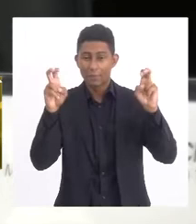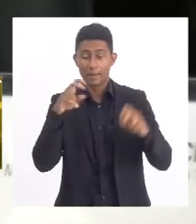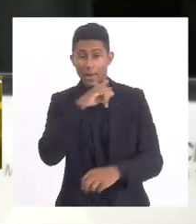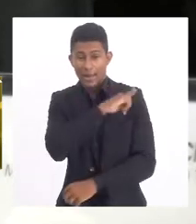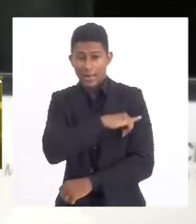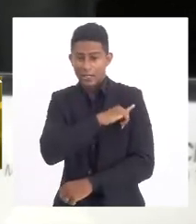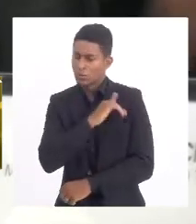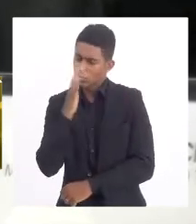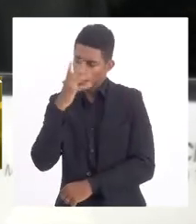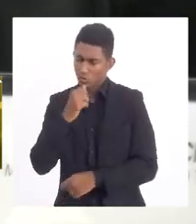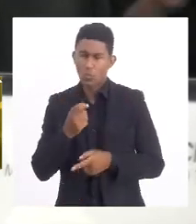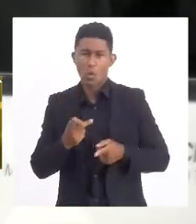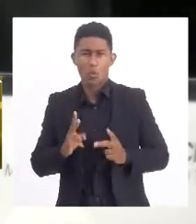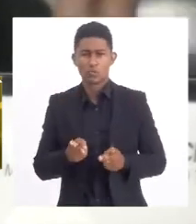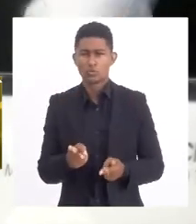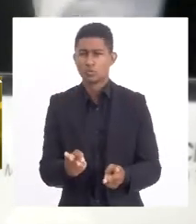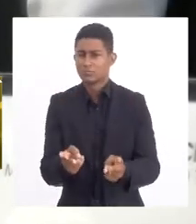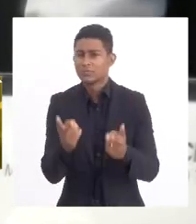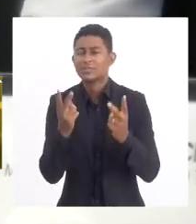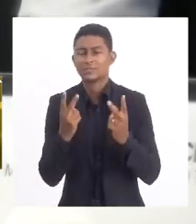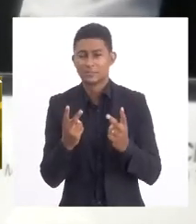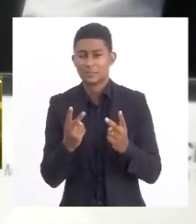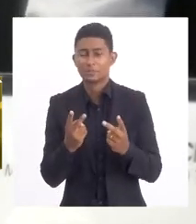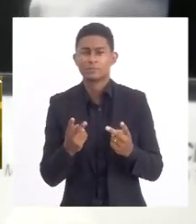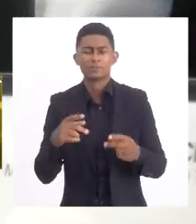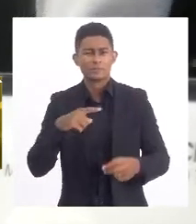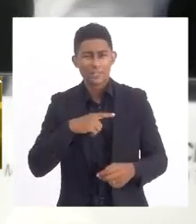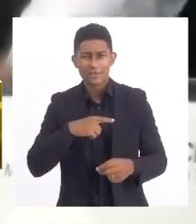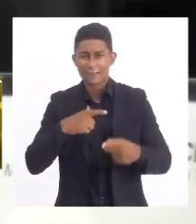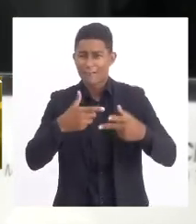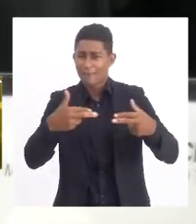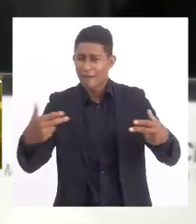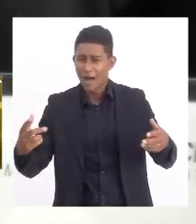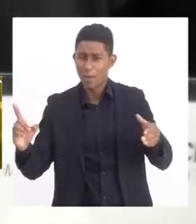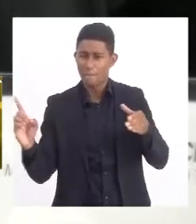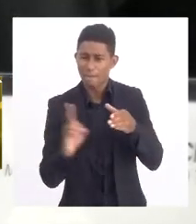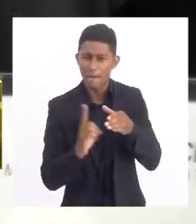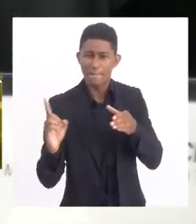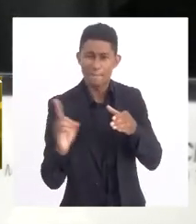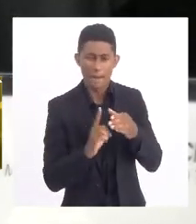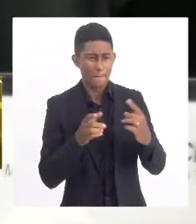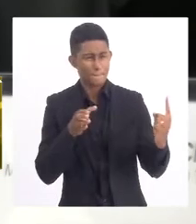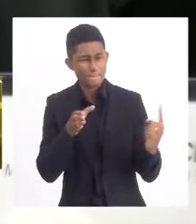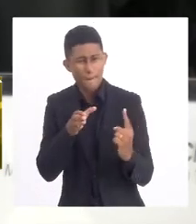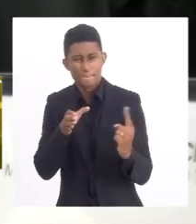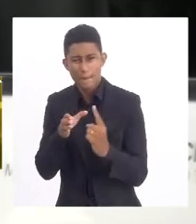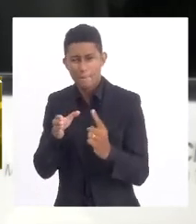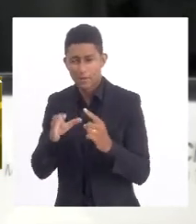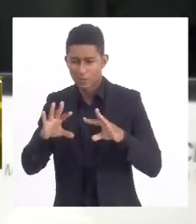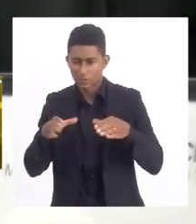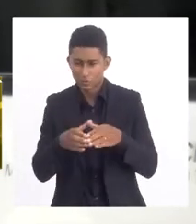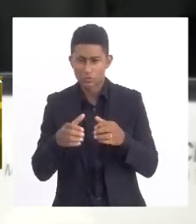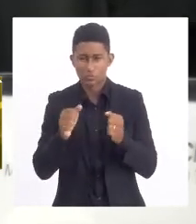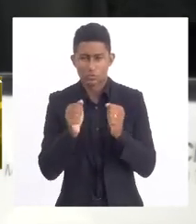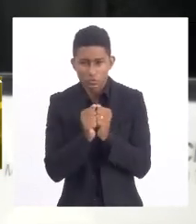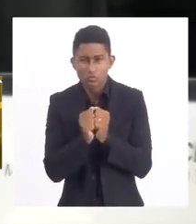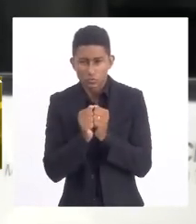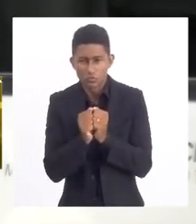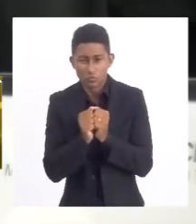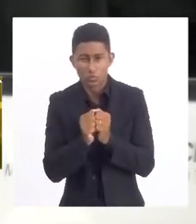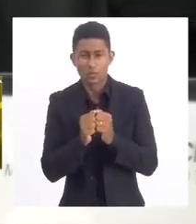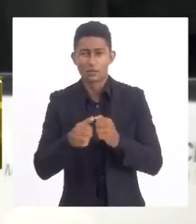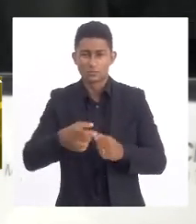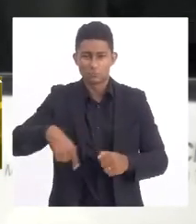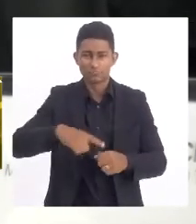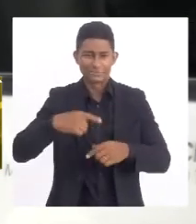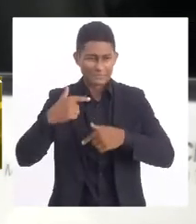do Ministério da embratur aqui da Fecomércio da BH da base todo trade toda a hotelaria que teve nos acompanhando